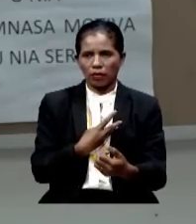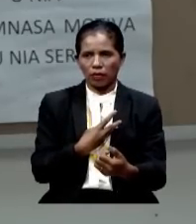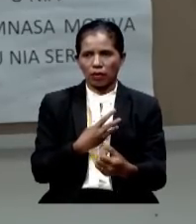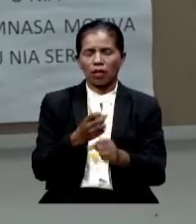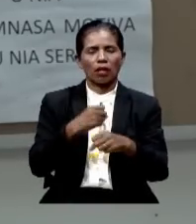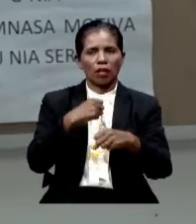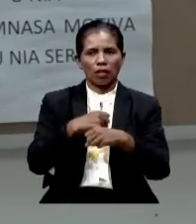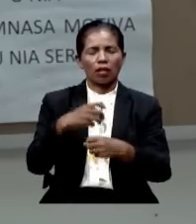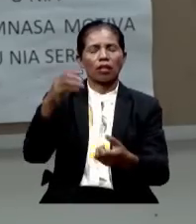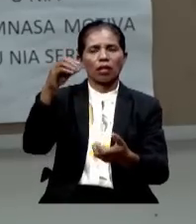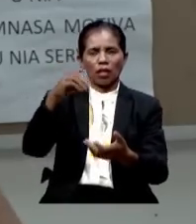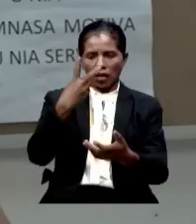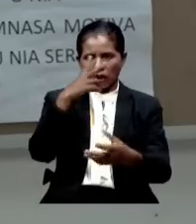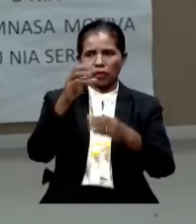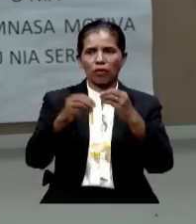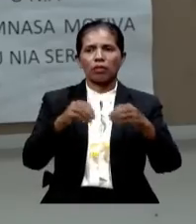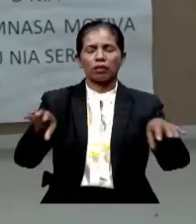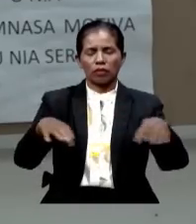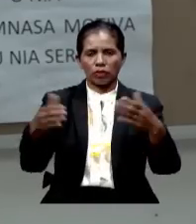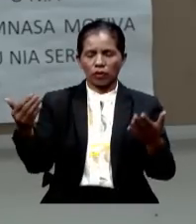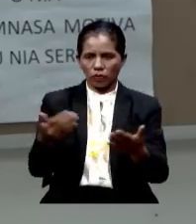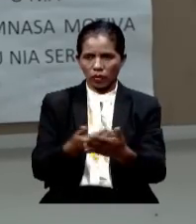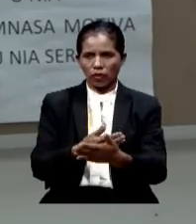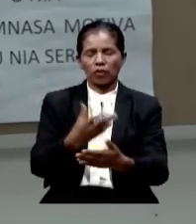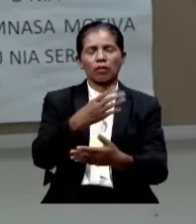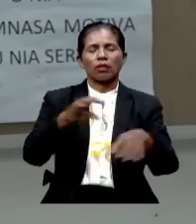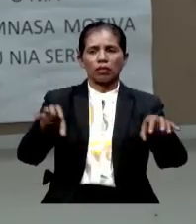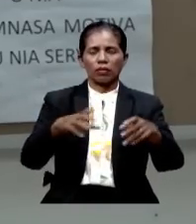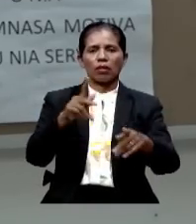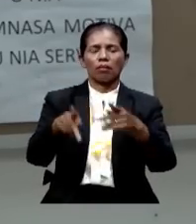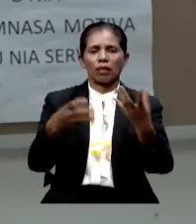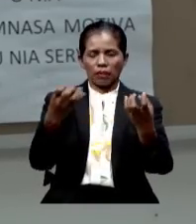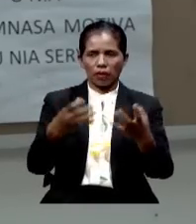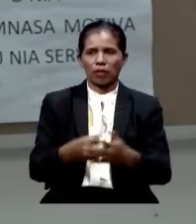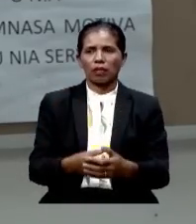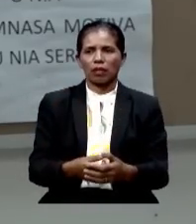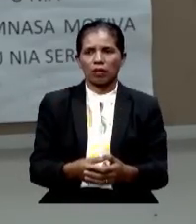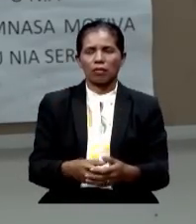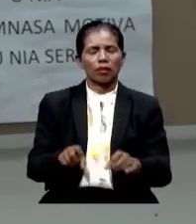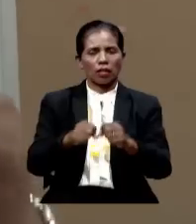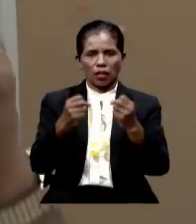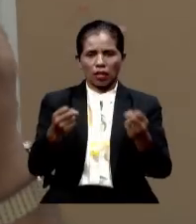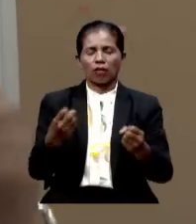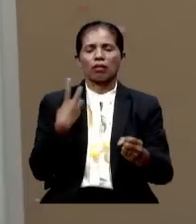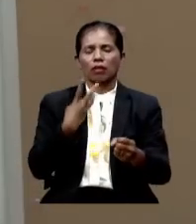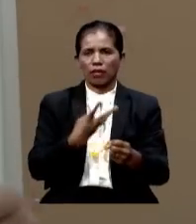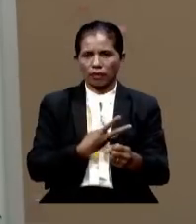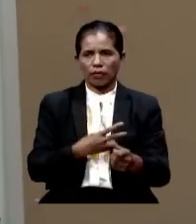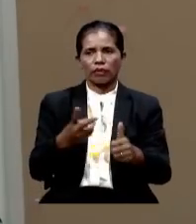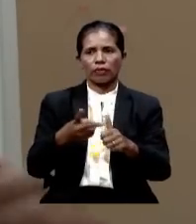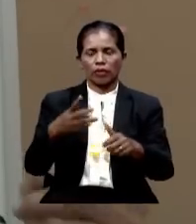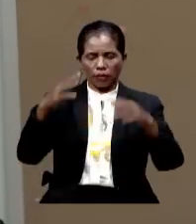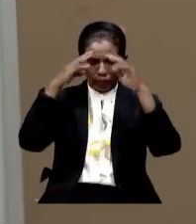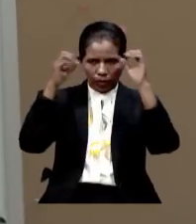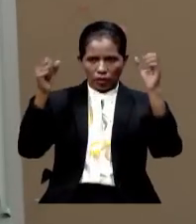halo hela investimento ba serviço fon tamba e campo trabalho ema bara Então, ainda nem estraga a mim. Vice-presidente